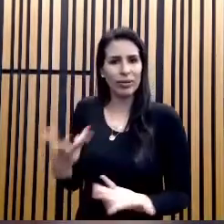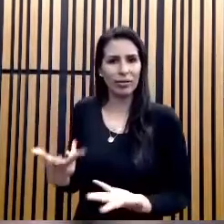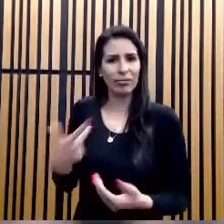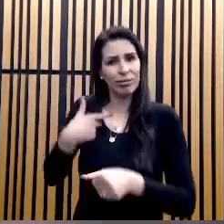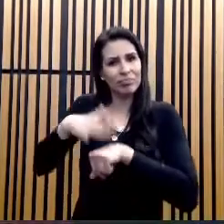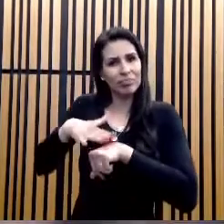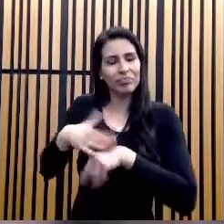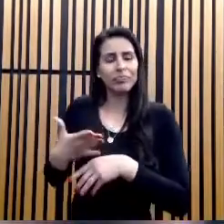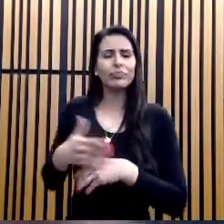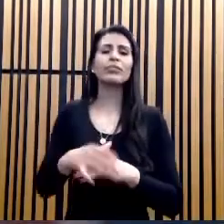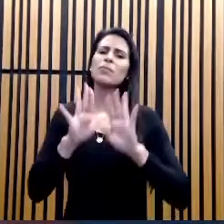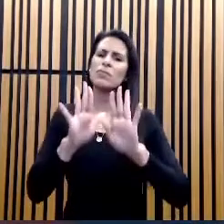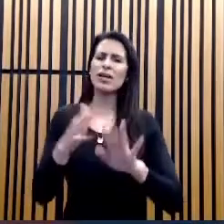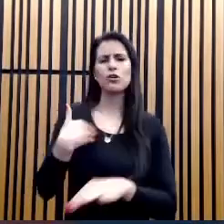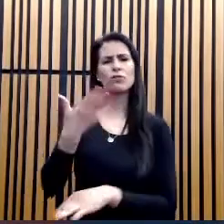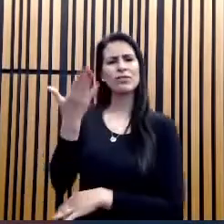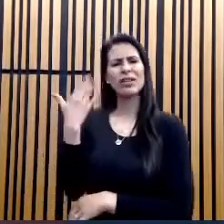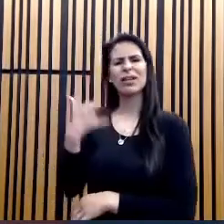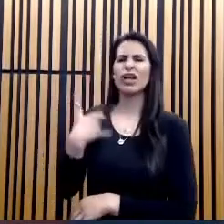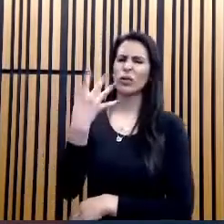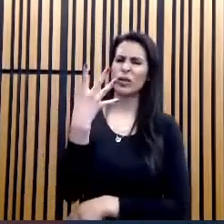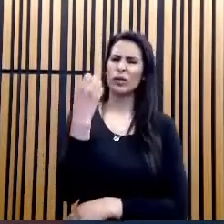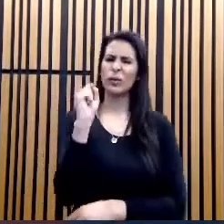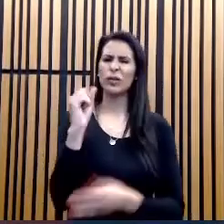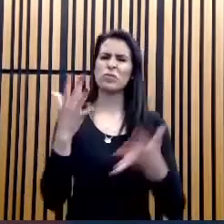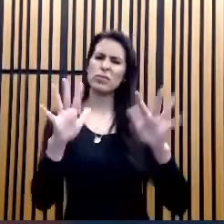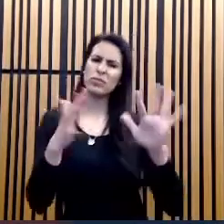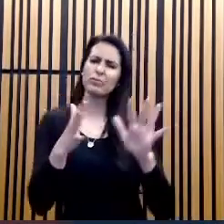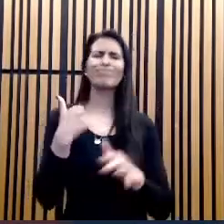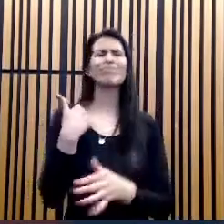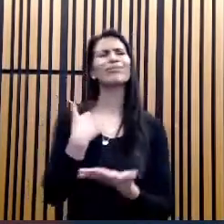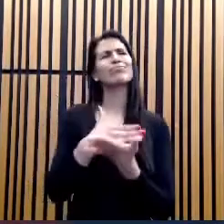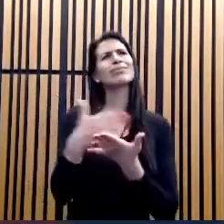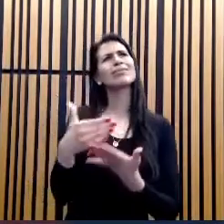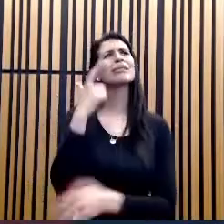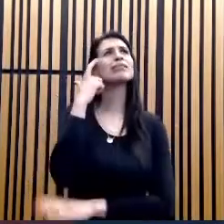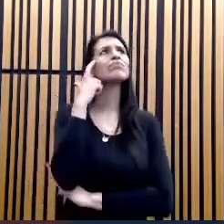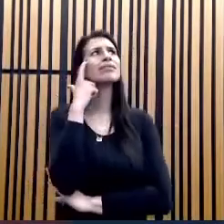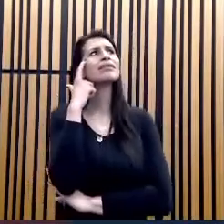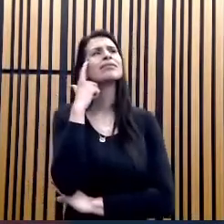Lá quando eu fiz 48 anos, por aí, eu disse, gente, eu preciso falar